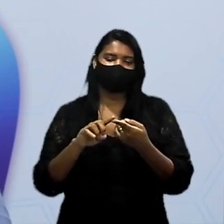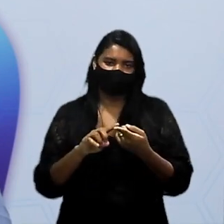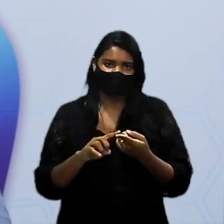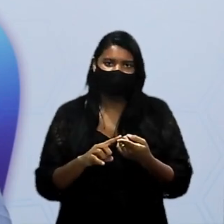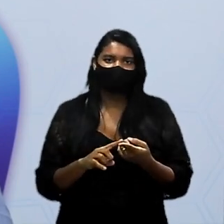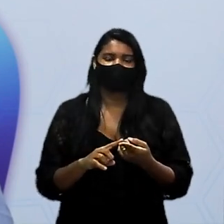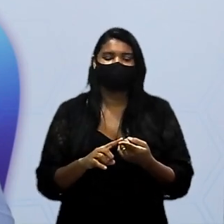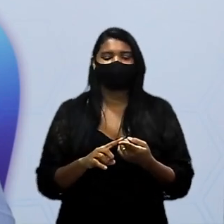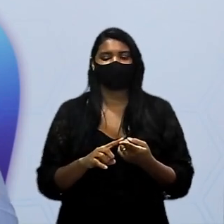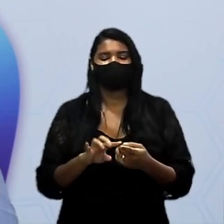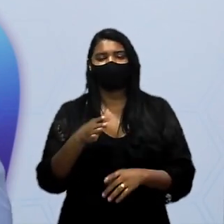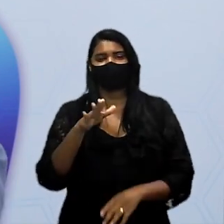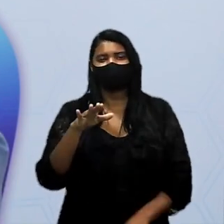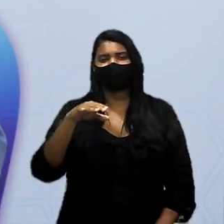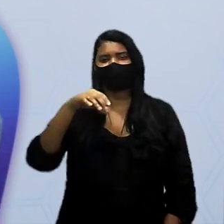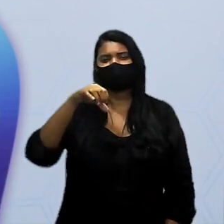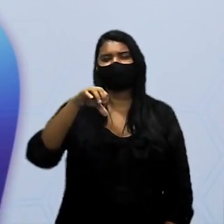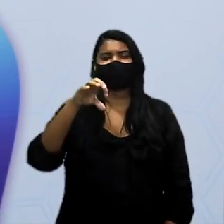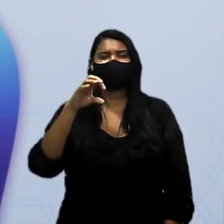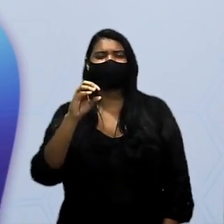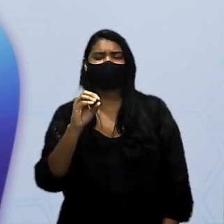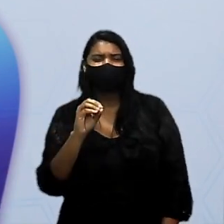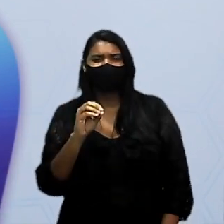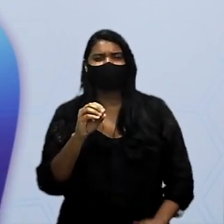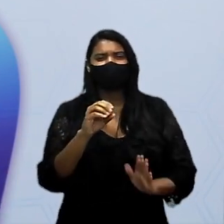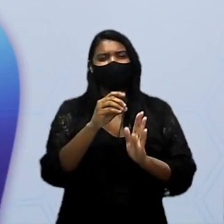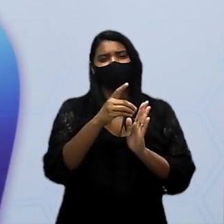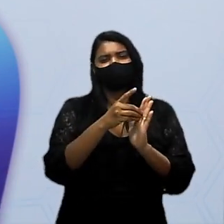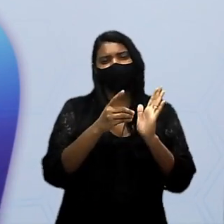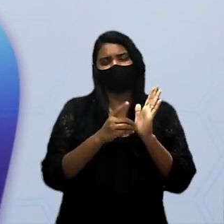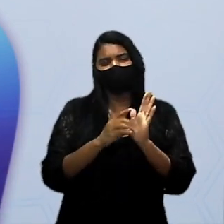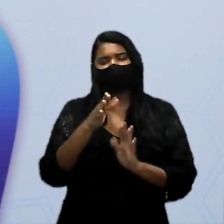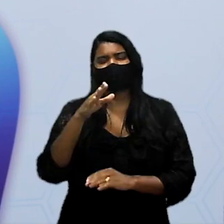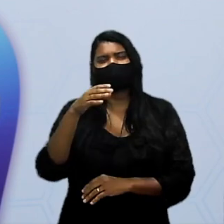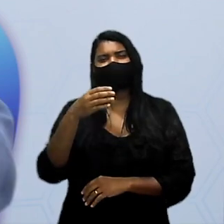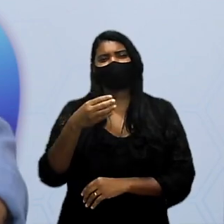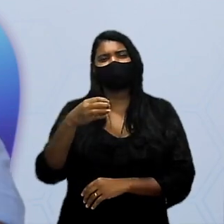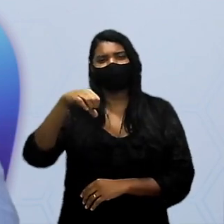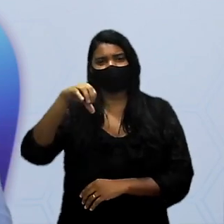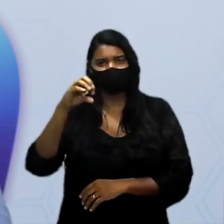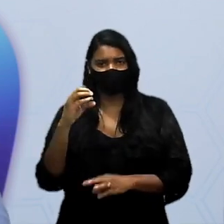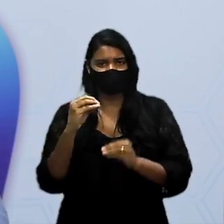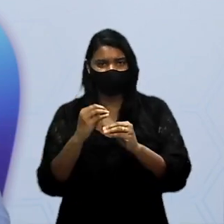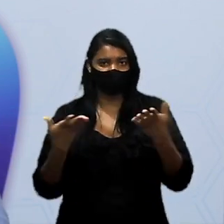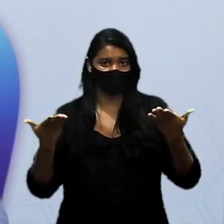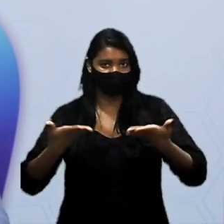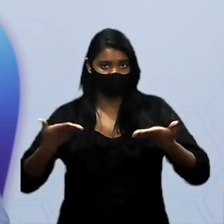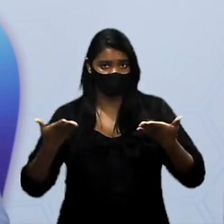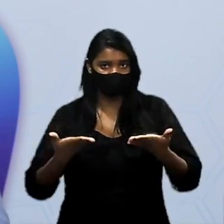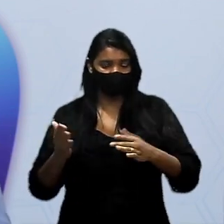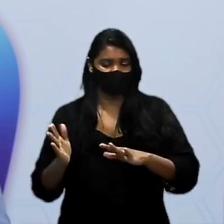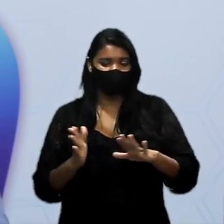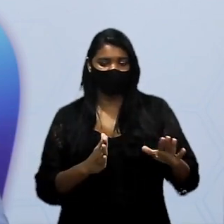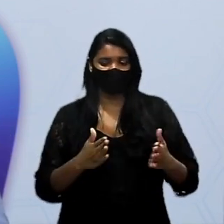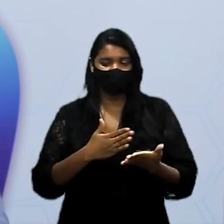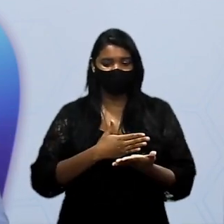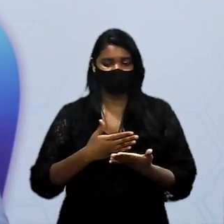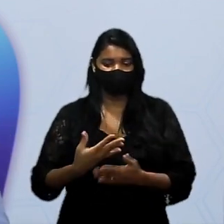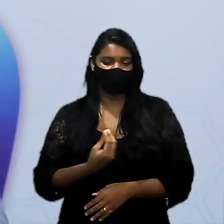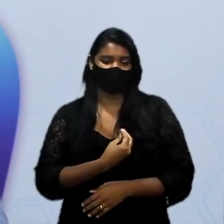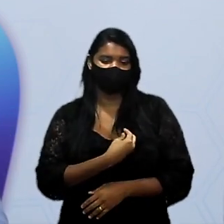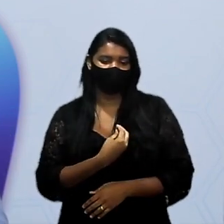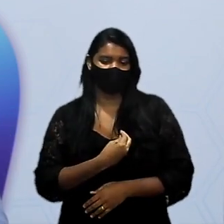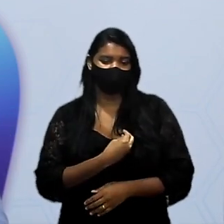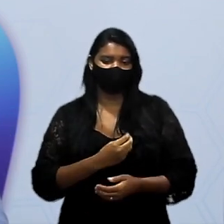de 90 mil, até a década de 90. Hoje, a gente já começa a